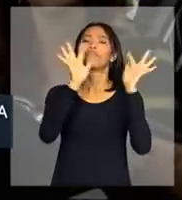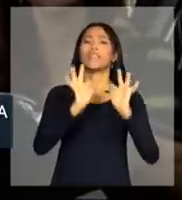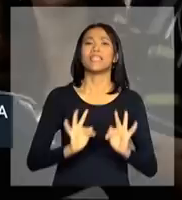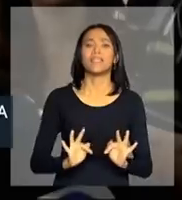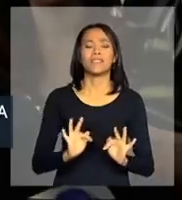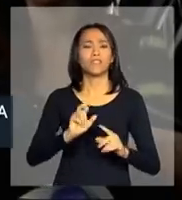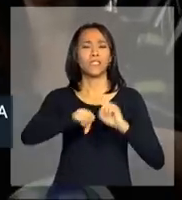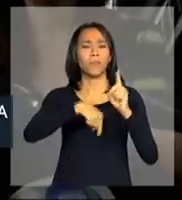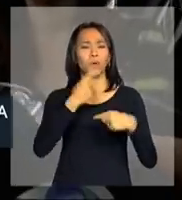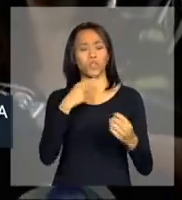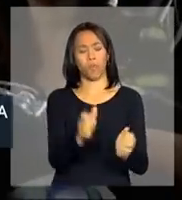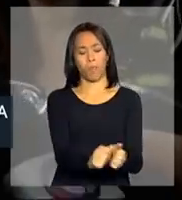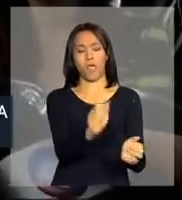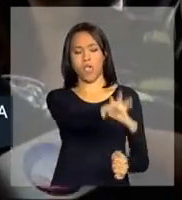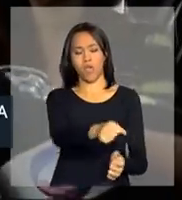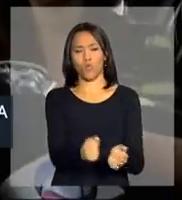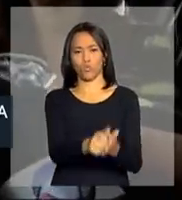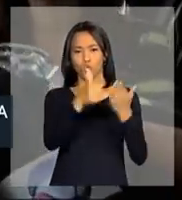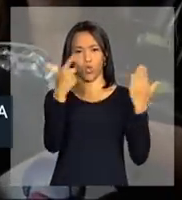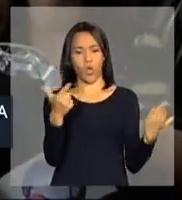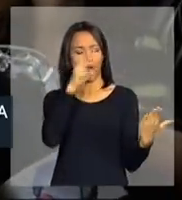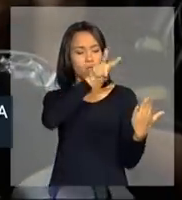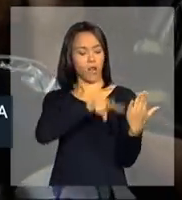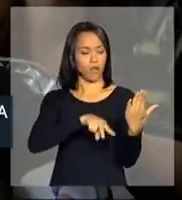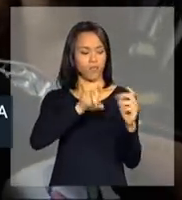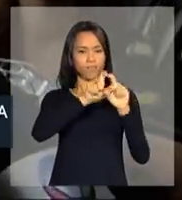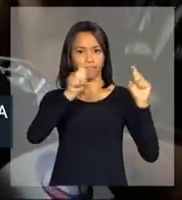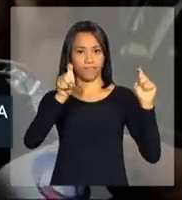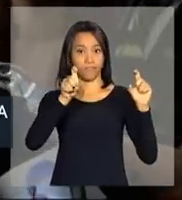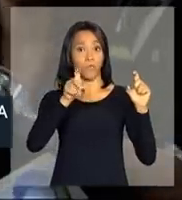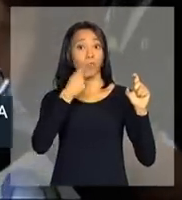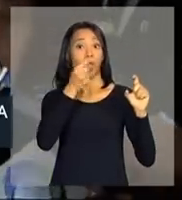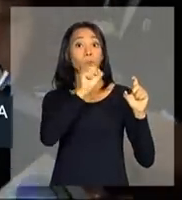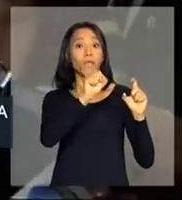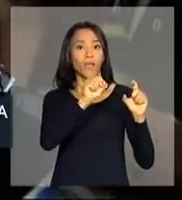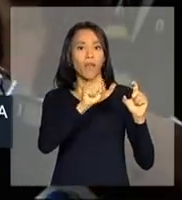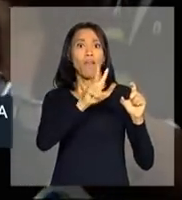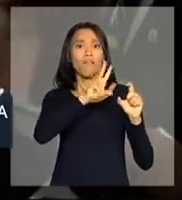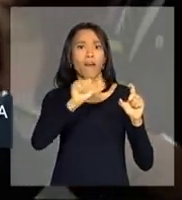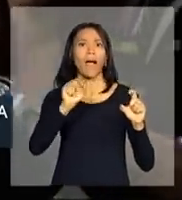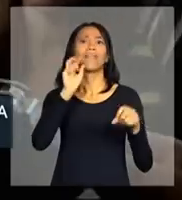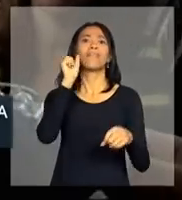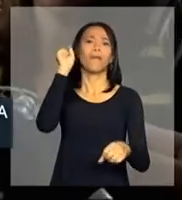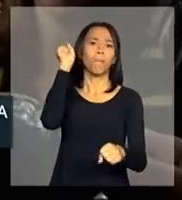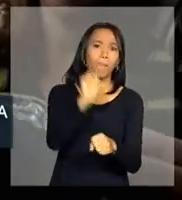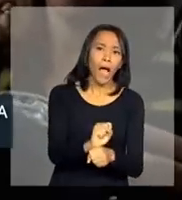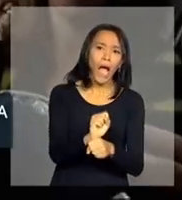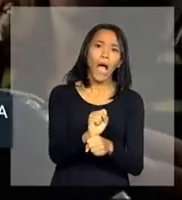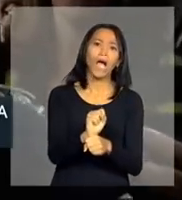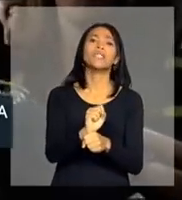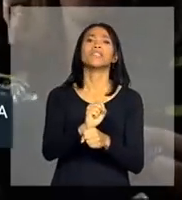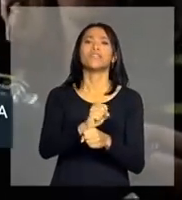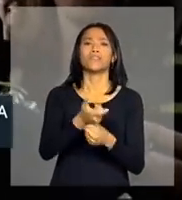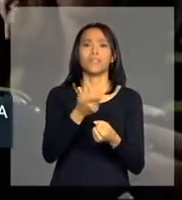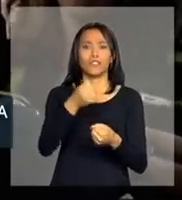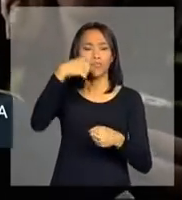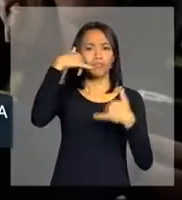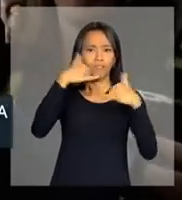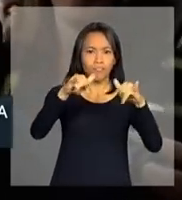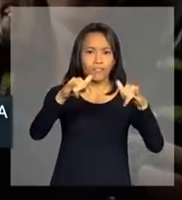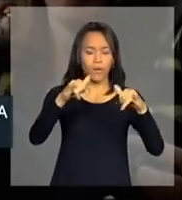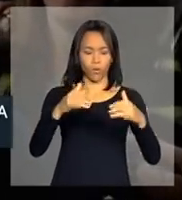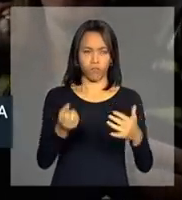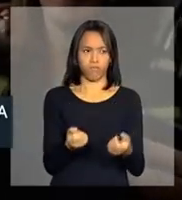eis que eu olho no jornal e leio o seguinte: vai ter racionamento no Brasil. Quero avisar para